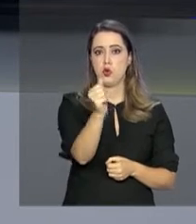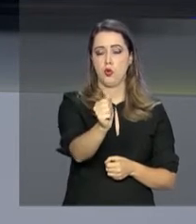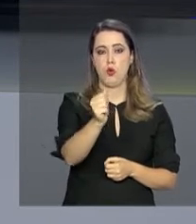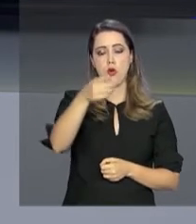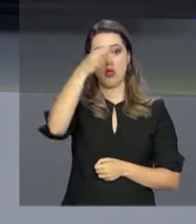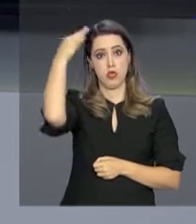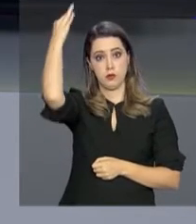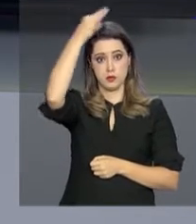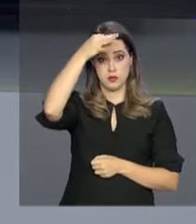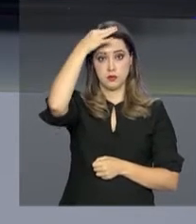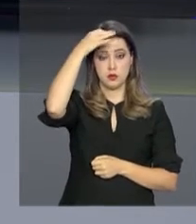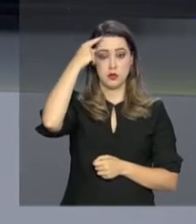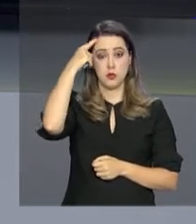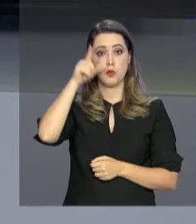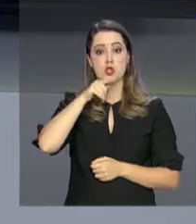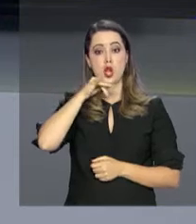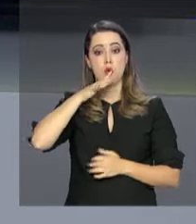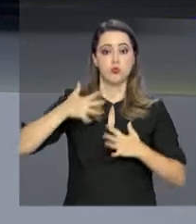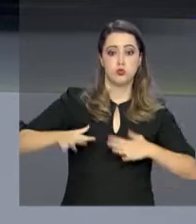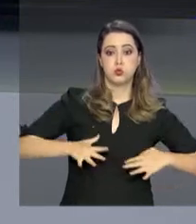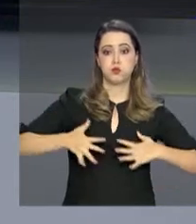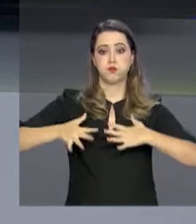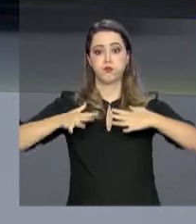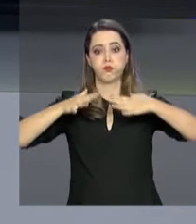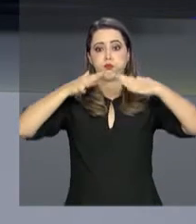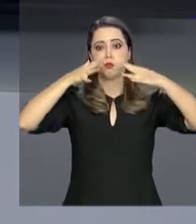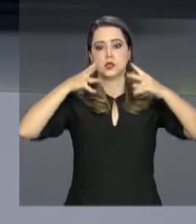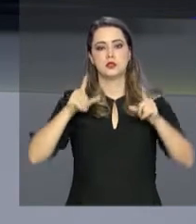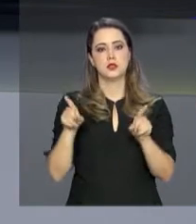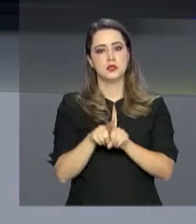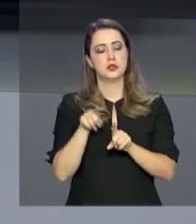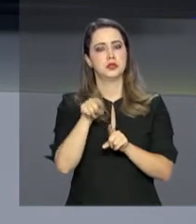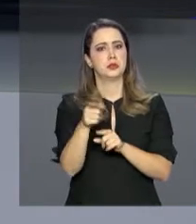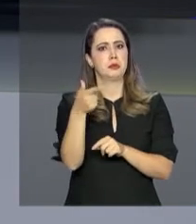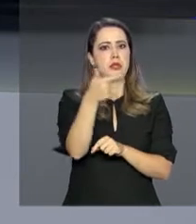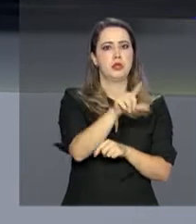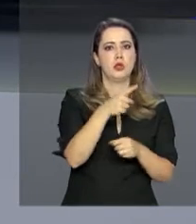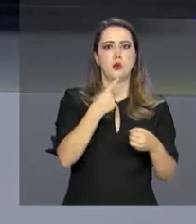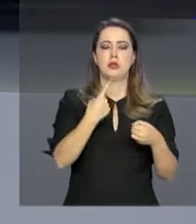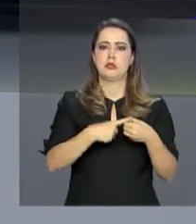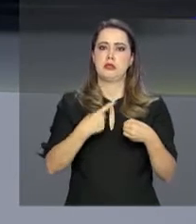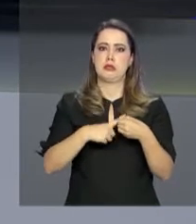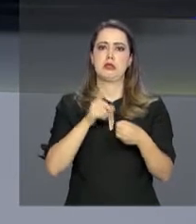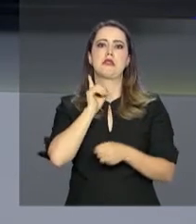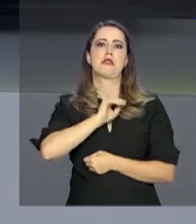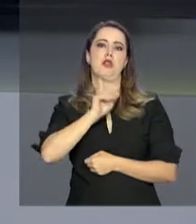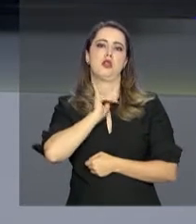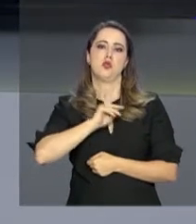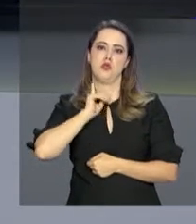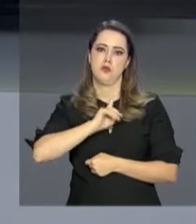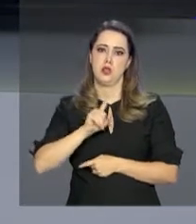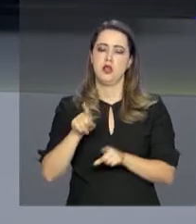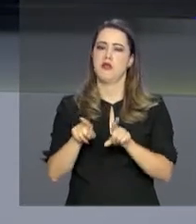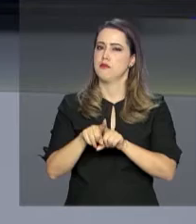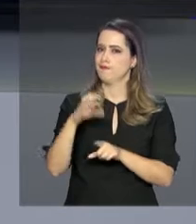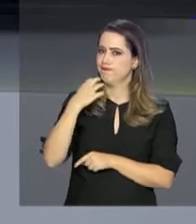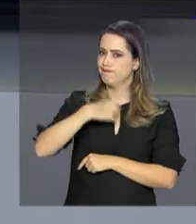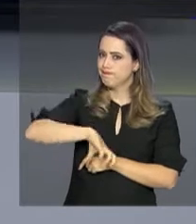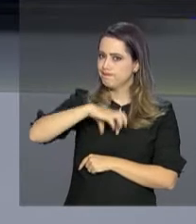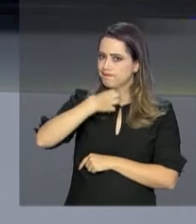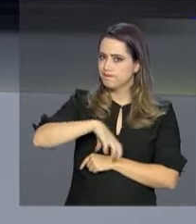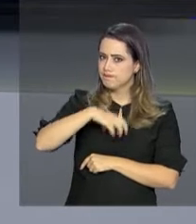enxurradas situação de emergência também nos municípios de matias cardoso e bocaiúva ambas em minas gerais canudos e